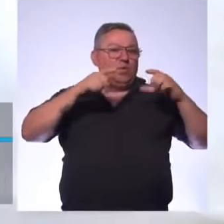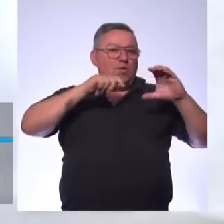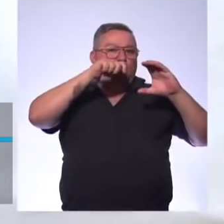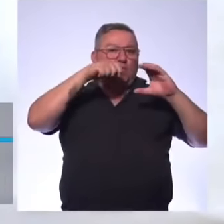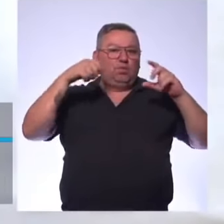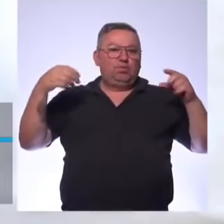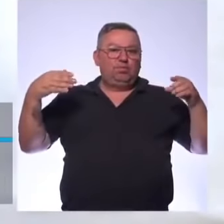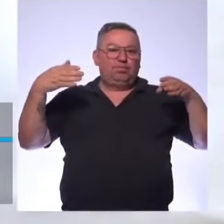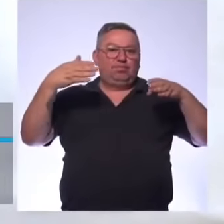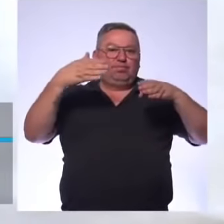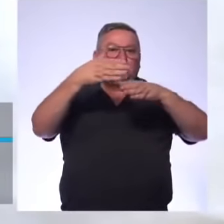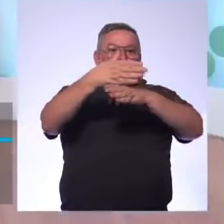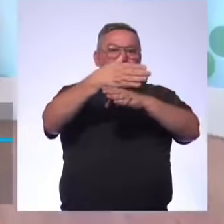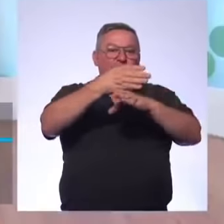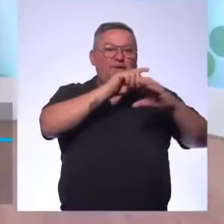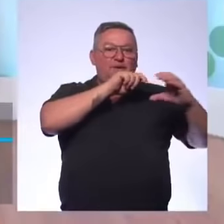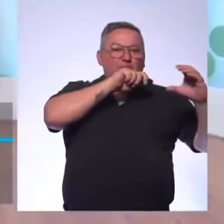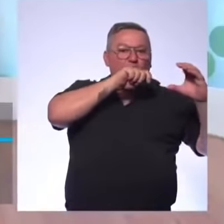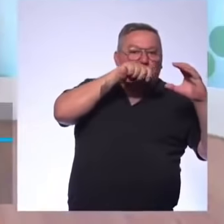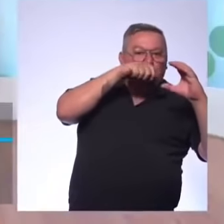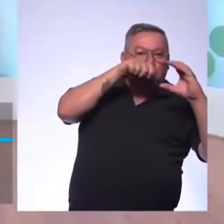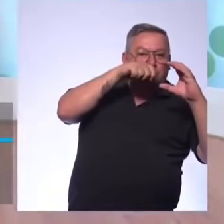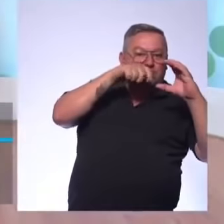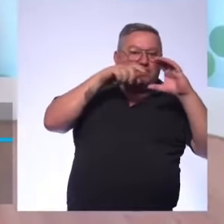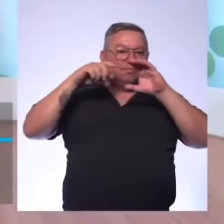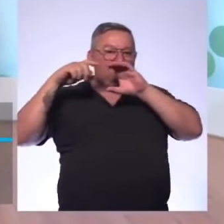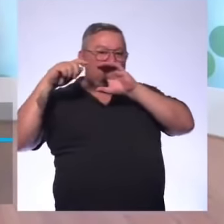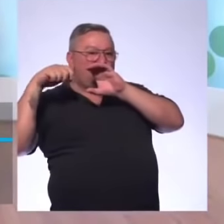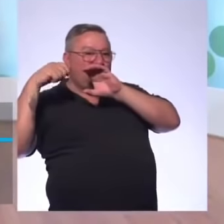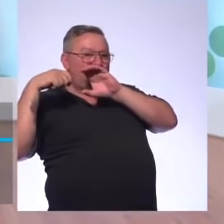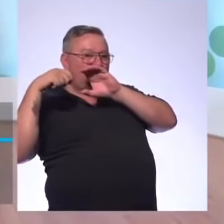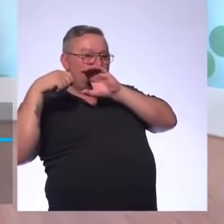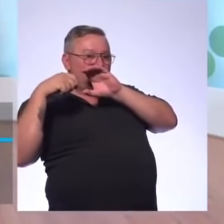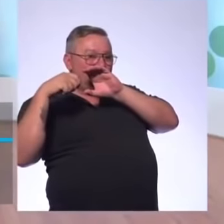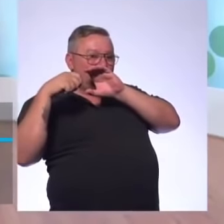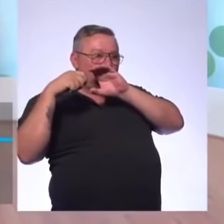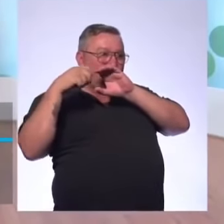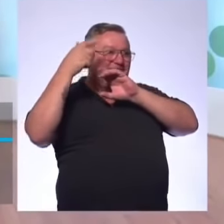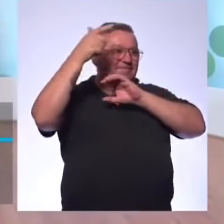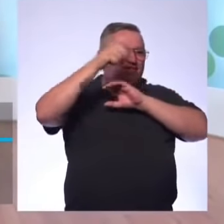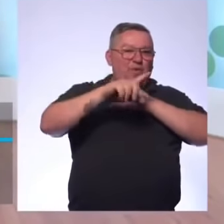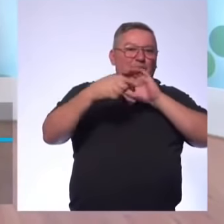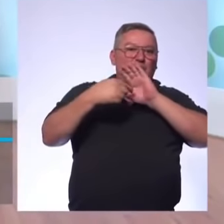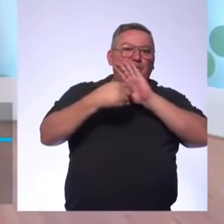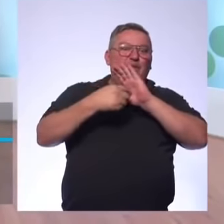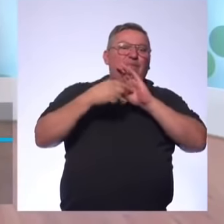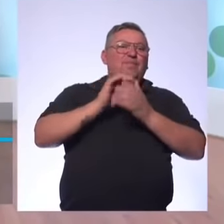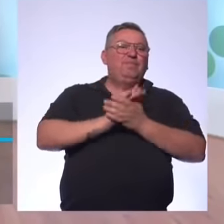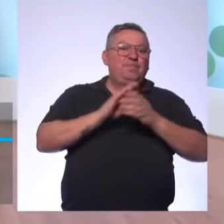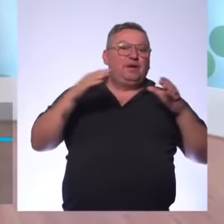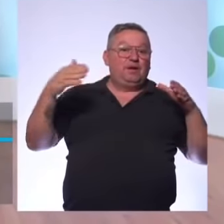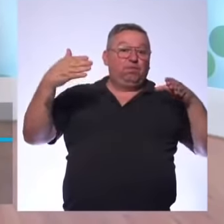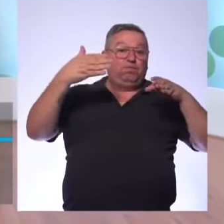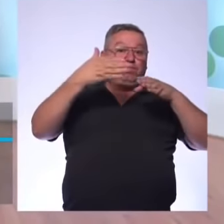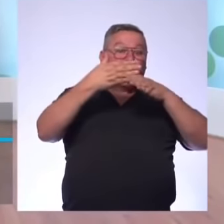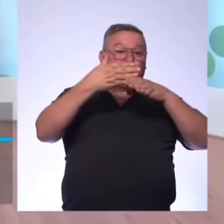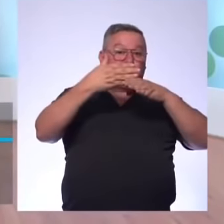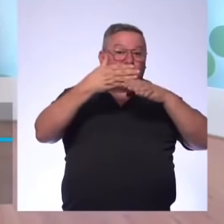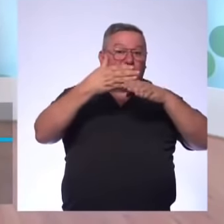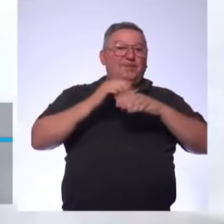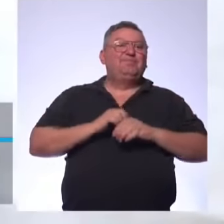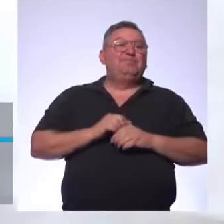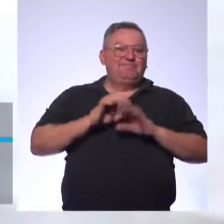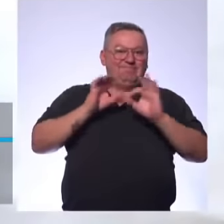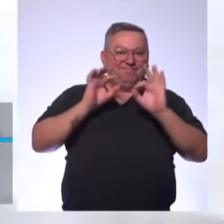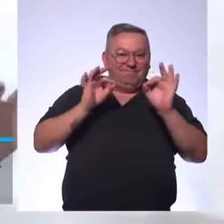câmeras são cruzadas Ned a câmera que tá me mostrando fica minha esquerda a câmera que tá mostrando é de ficar direita